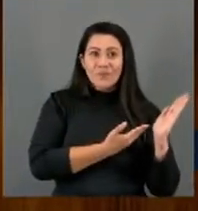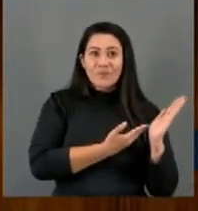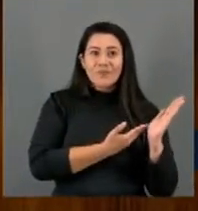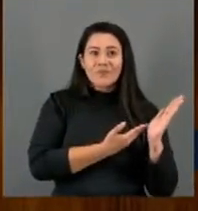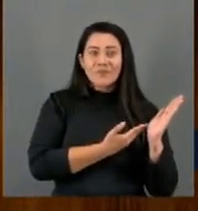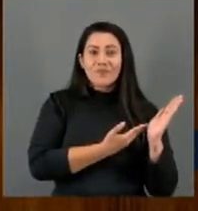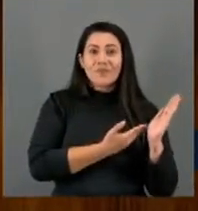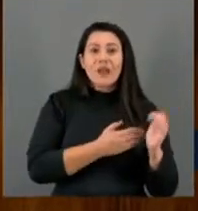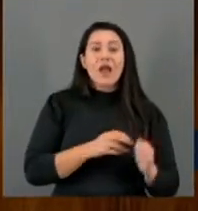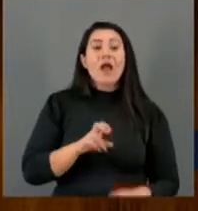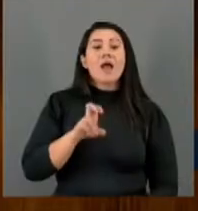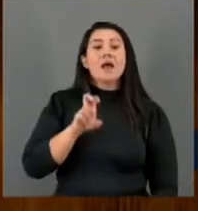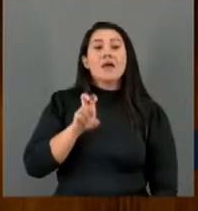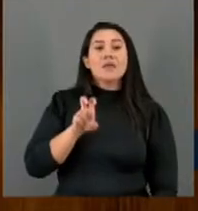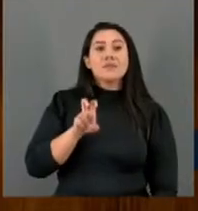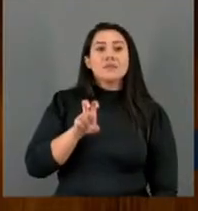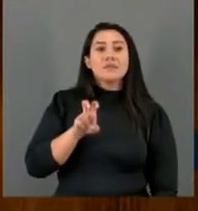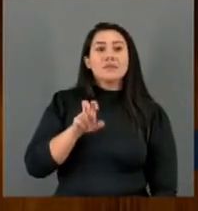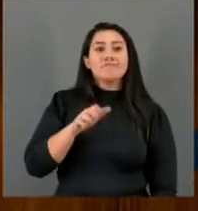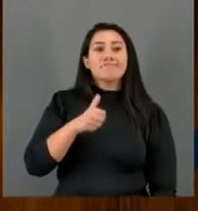510